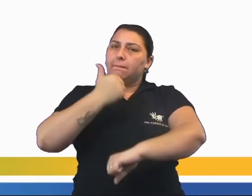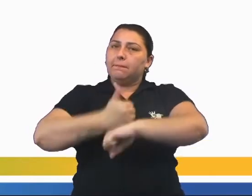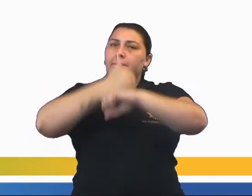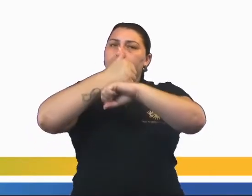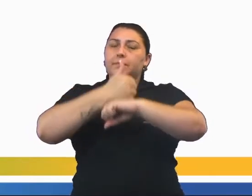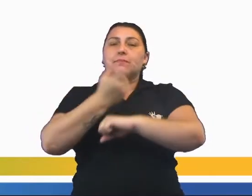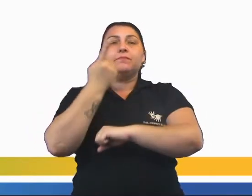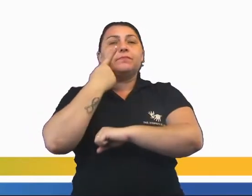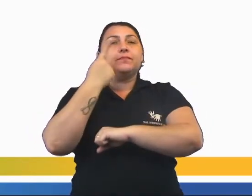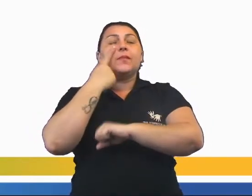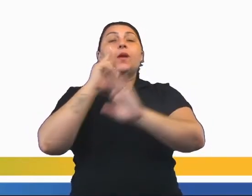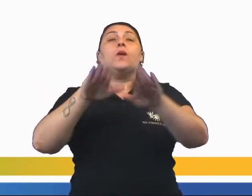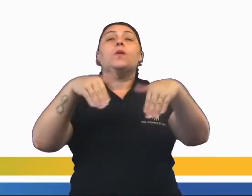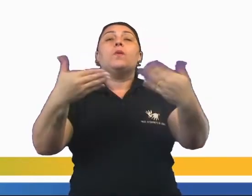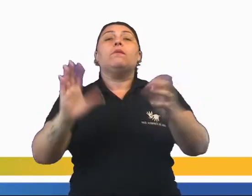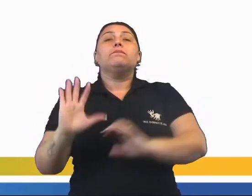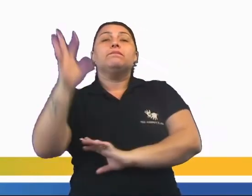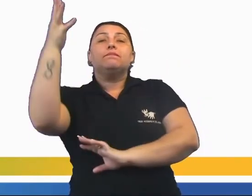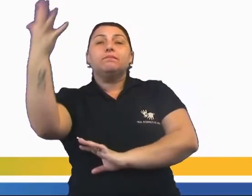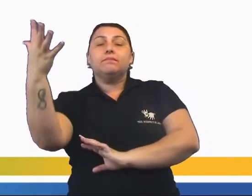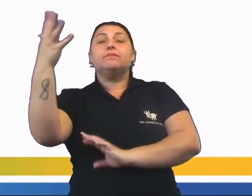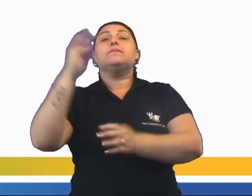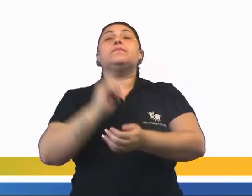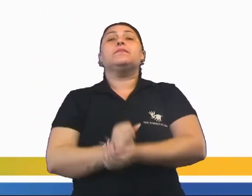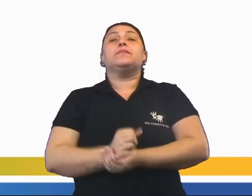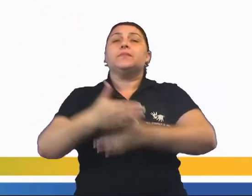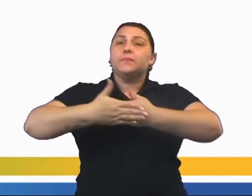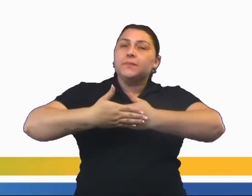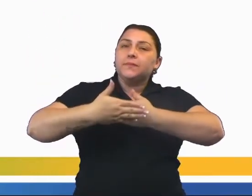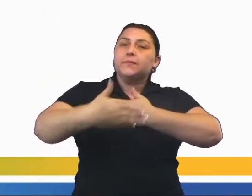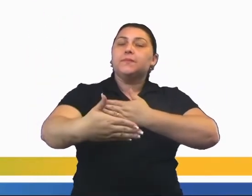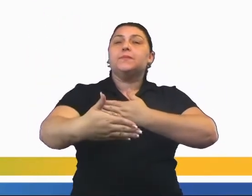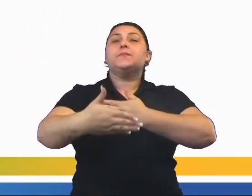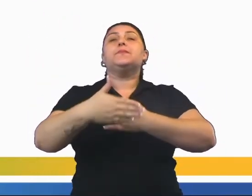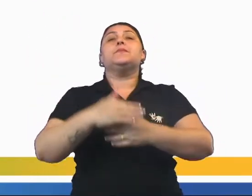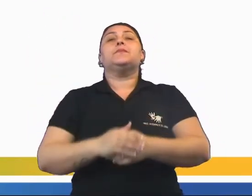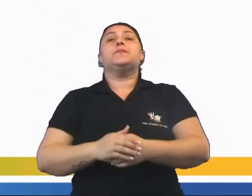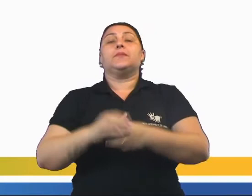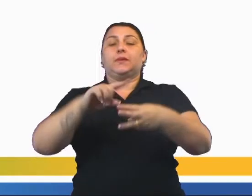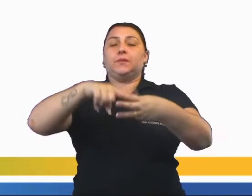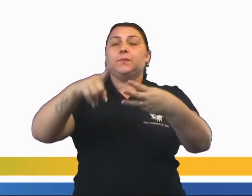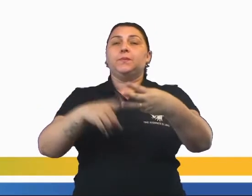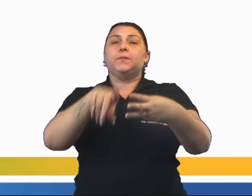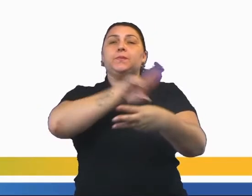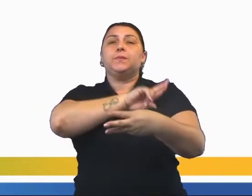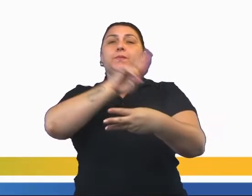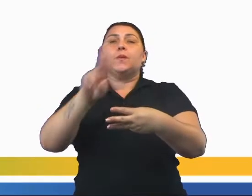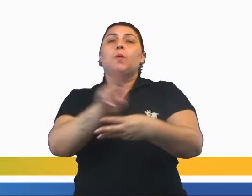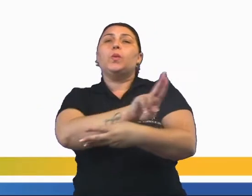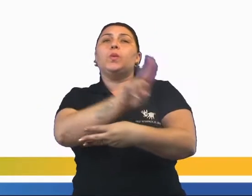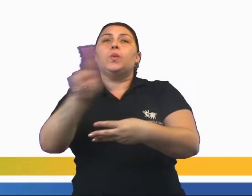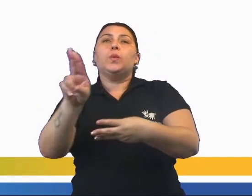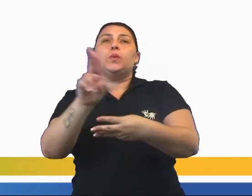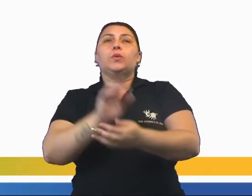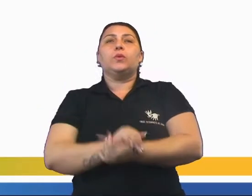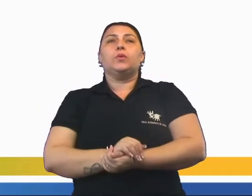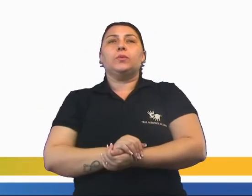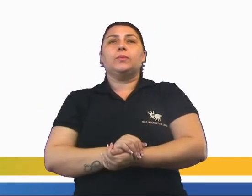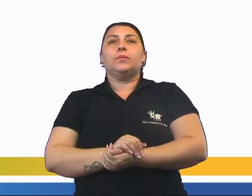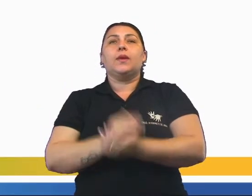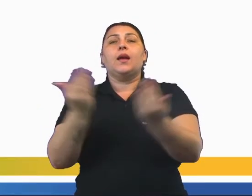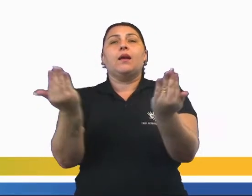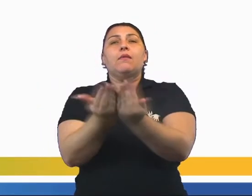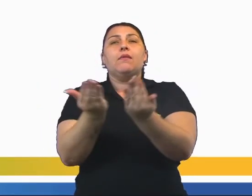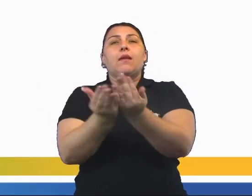Então, digamos, qual é o acontecimento que é ponto de partida para essas 3 religiões? O nome do personagem no